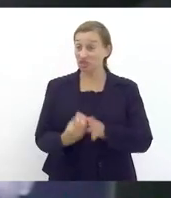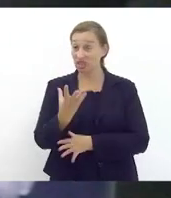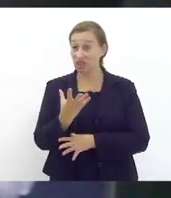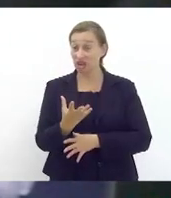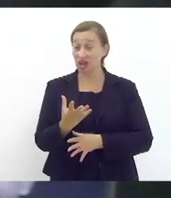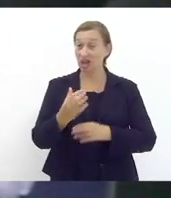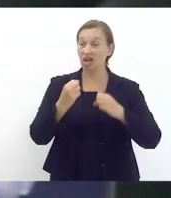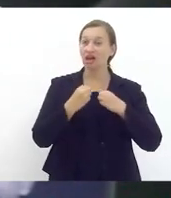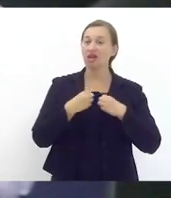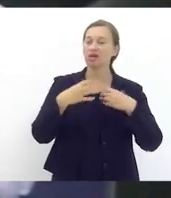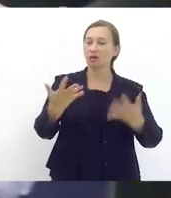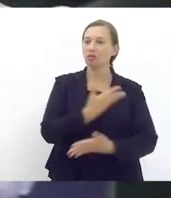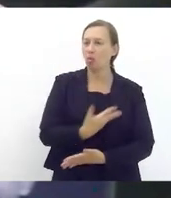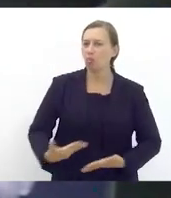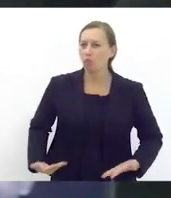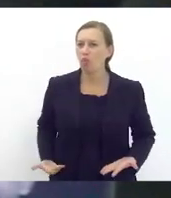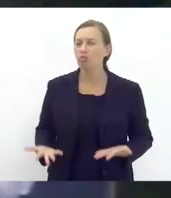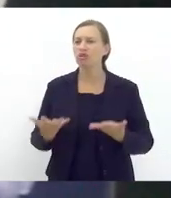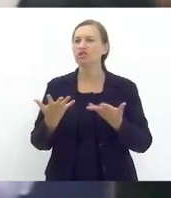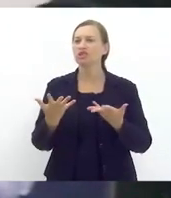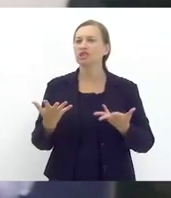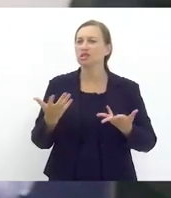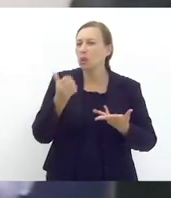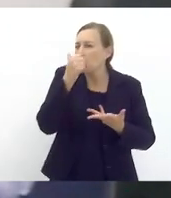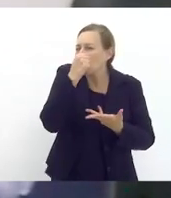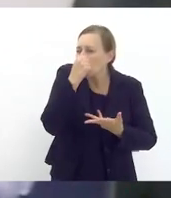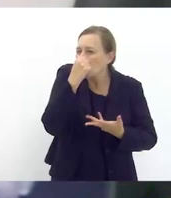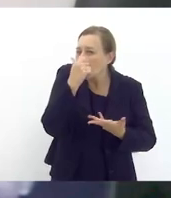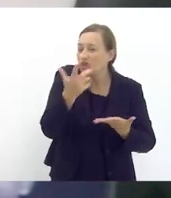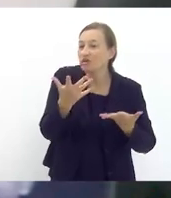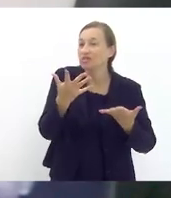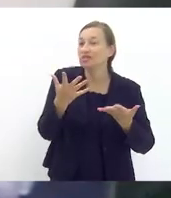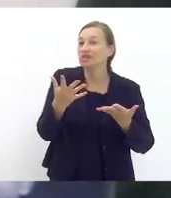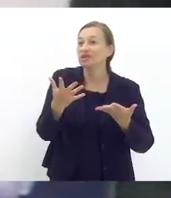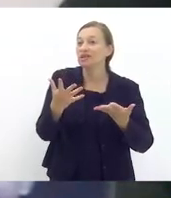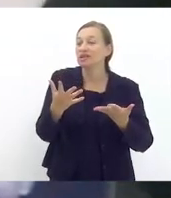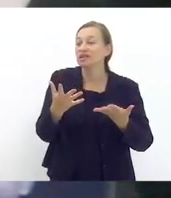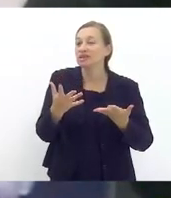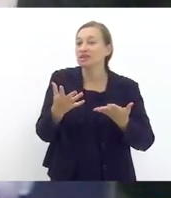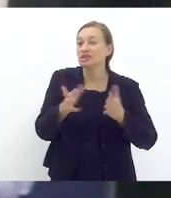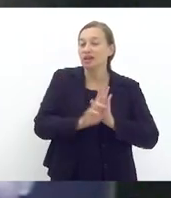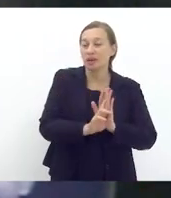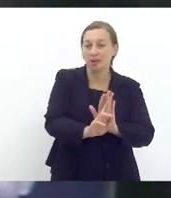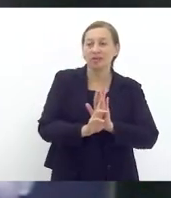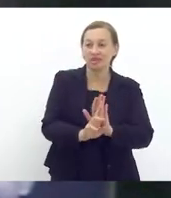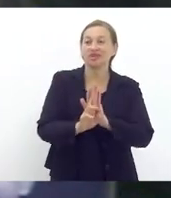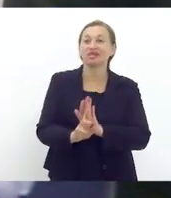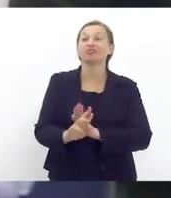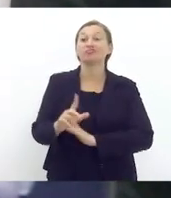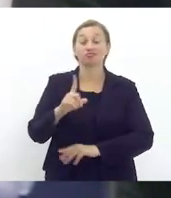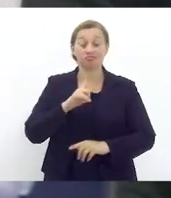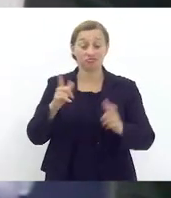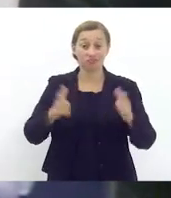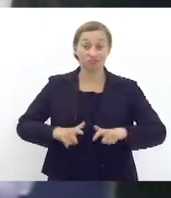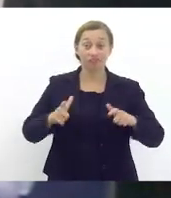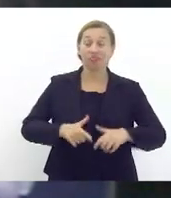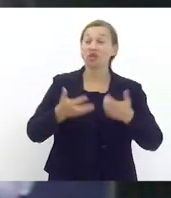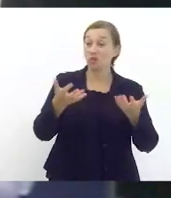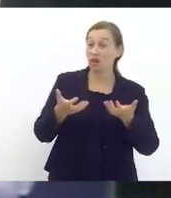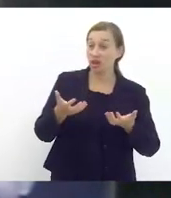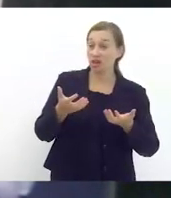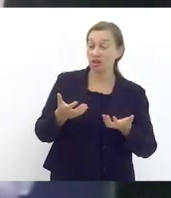audiência pública tão cheia e tão cheia de representatividade eu quero fazer